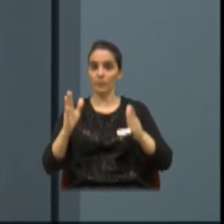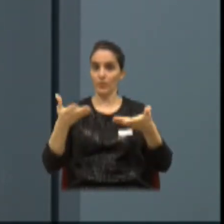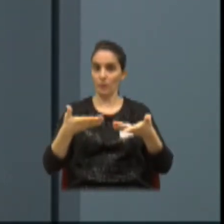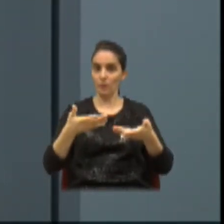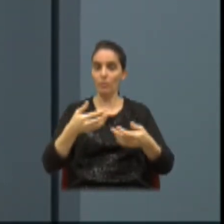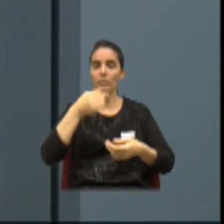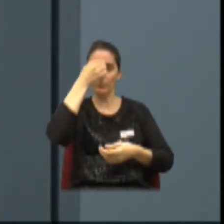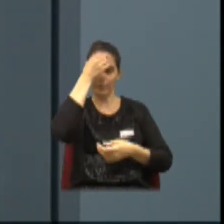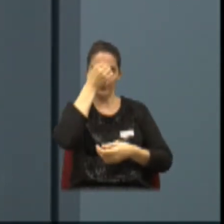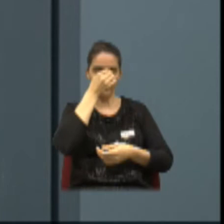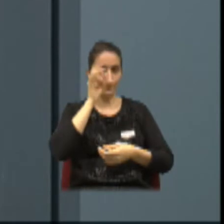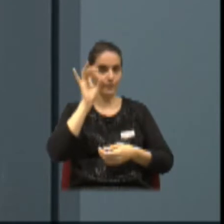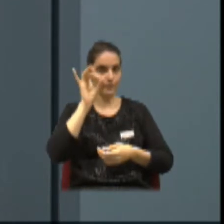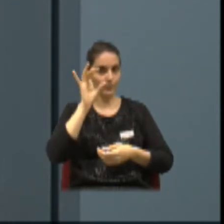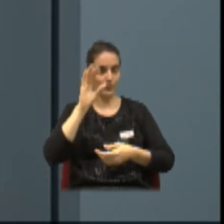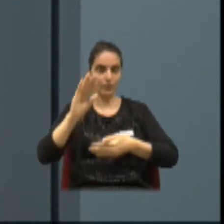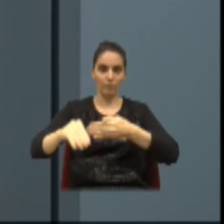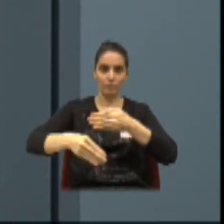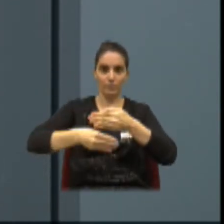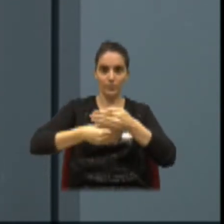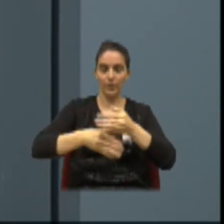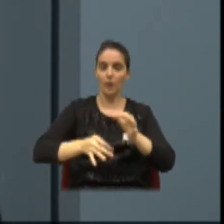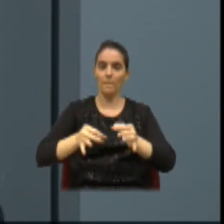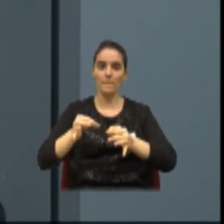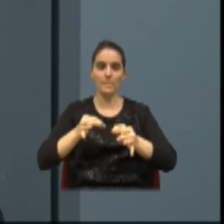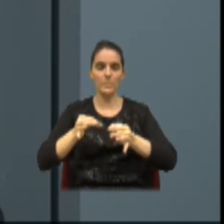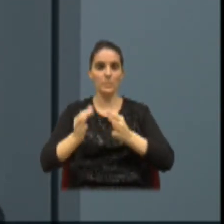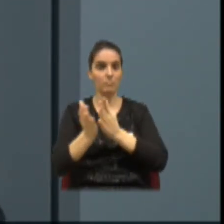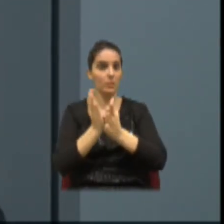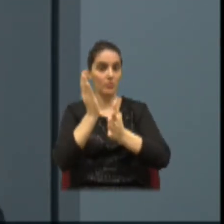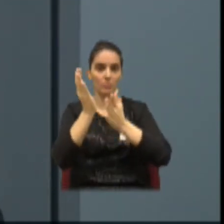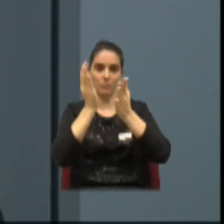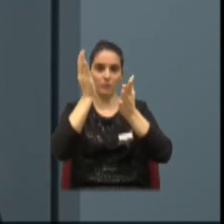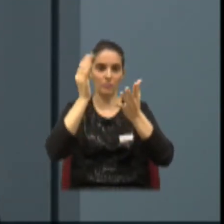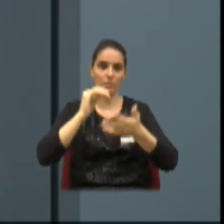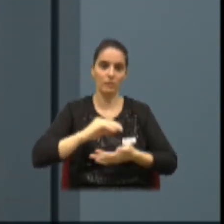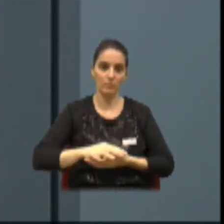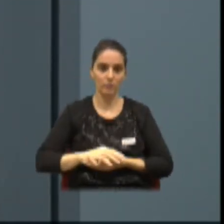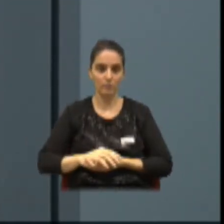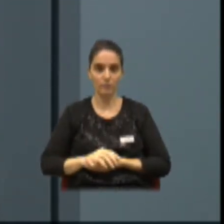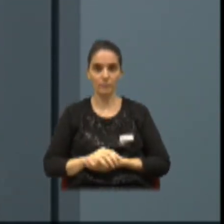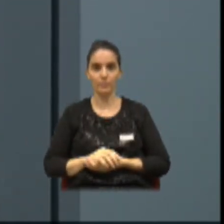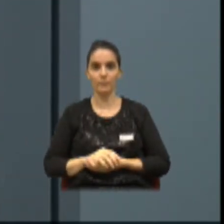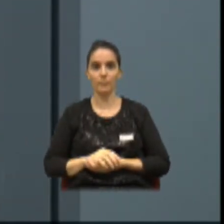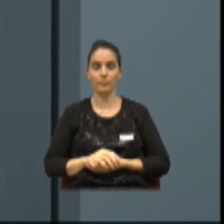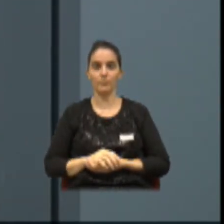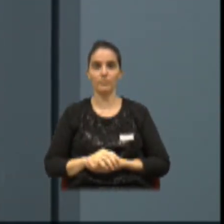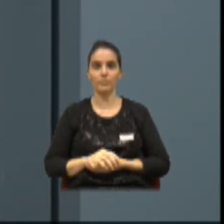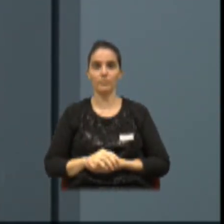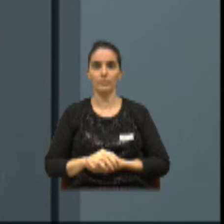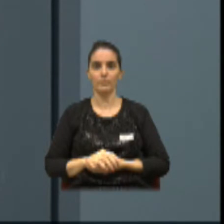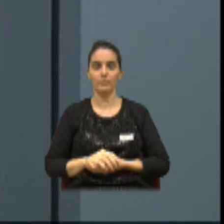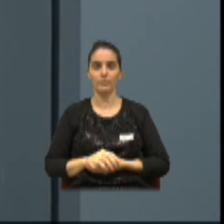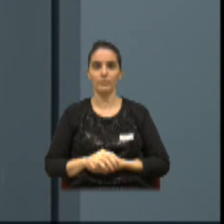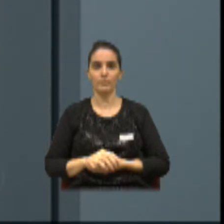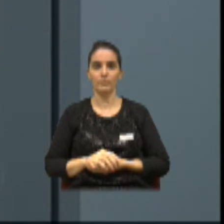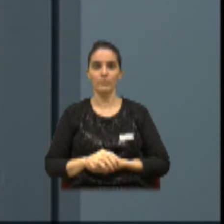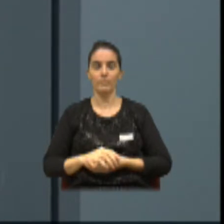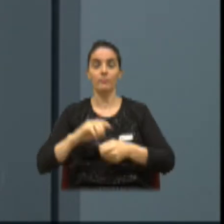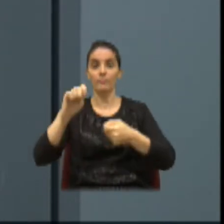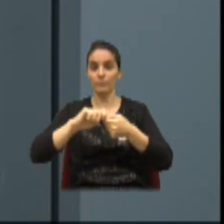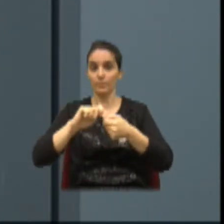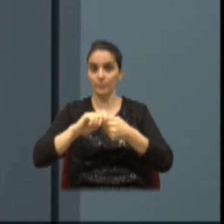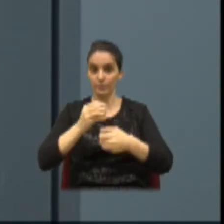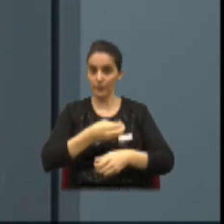para acrescentar esse brilhante projeto do senhor, uma das condições que mais incapacitam a vida